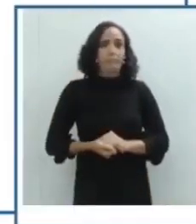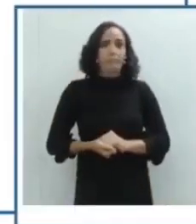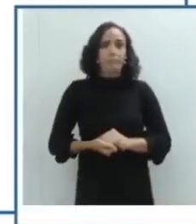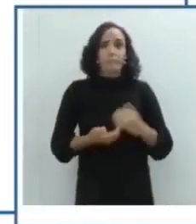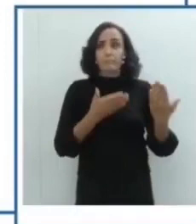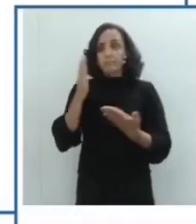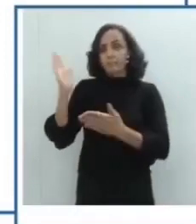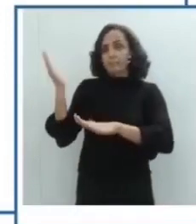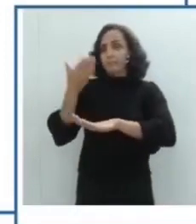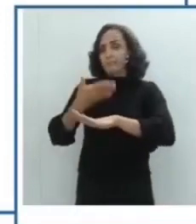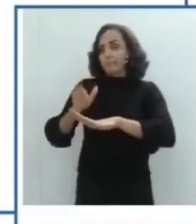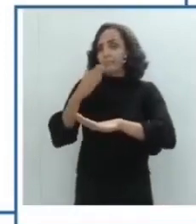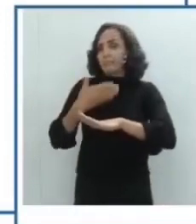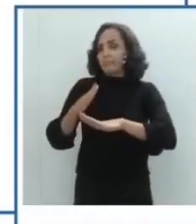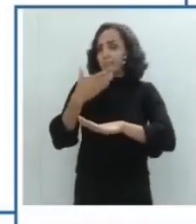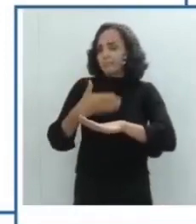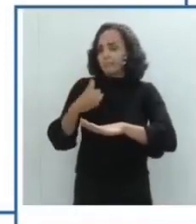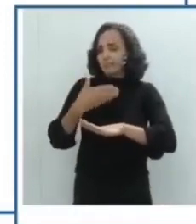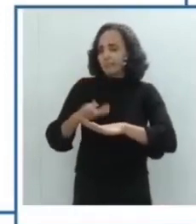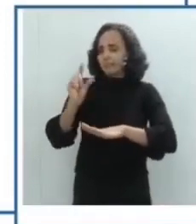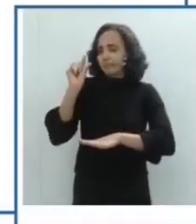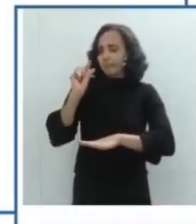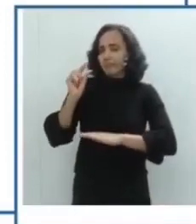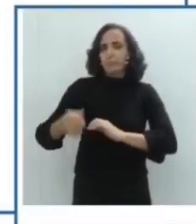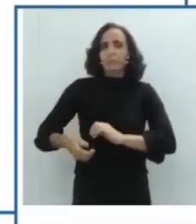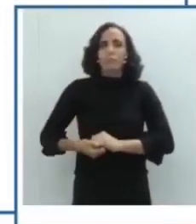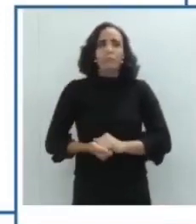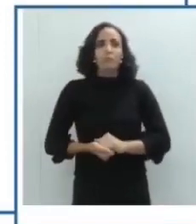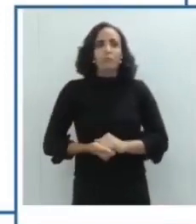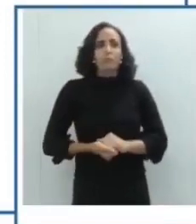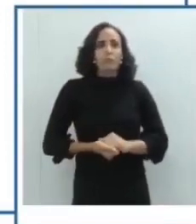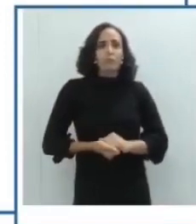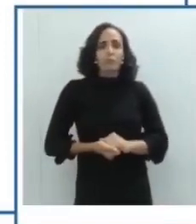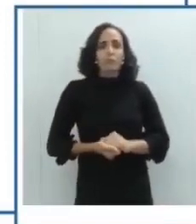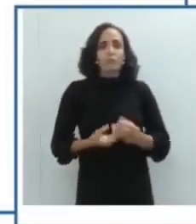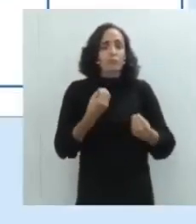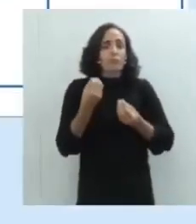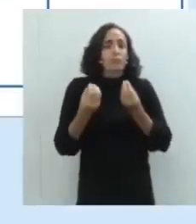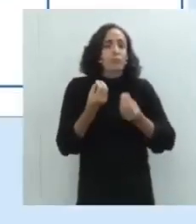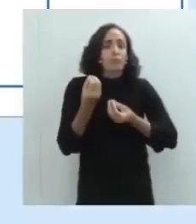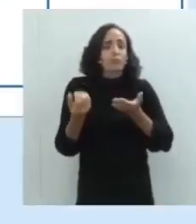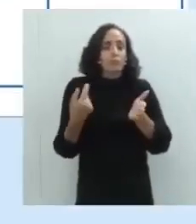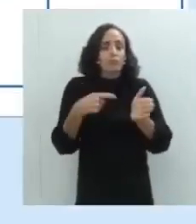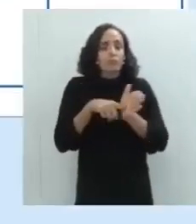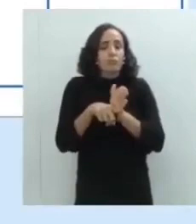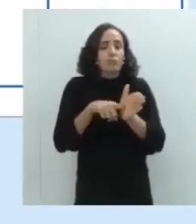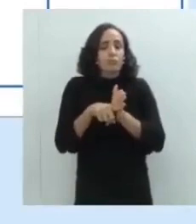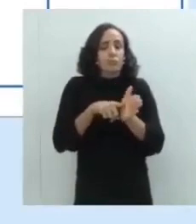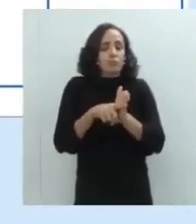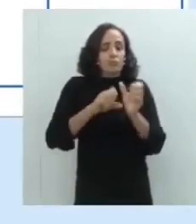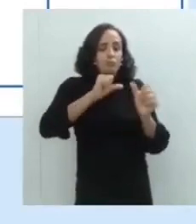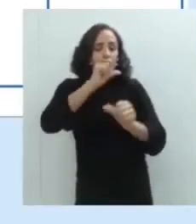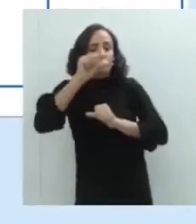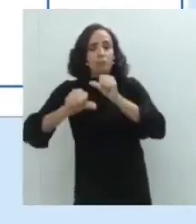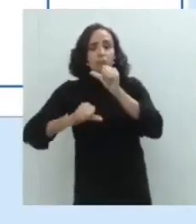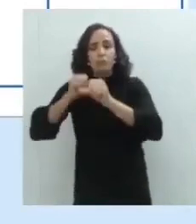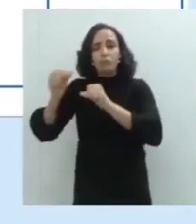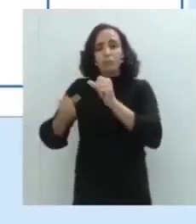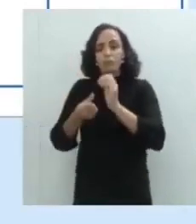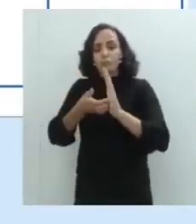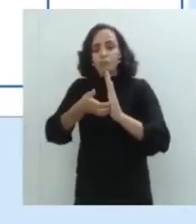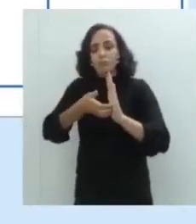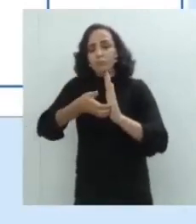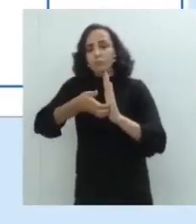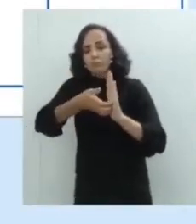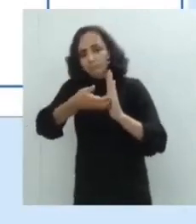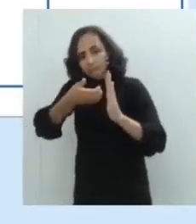Então vamos praticar um pouquinho, vamos ver aqui os scripts de consulta, alteração e remoção